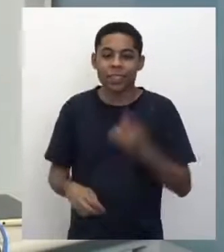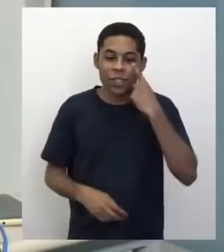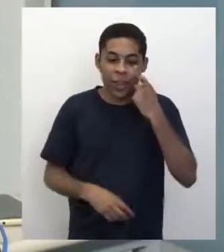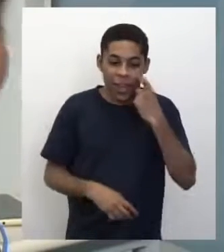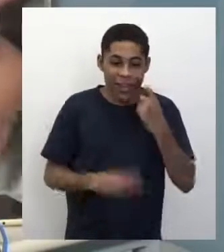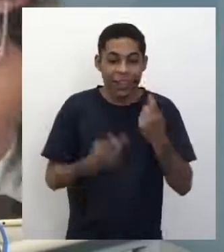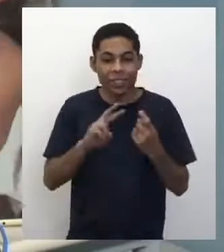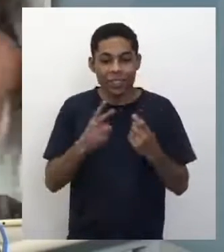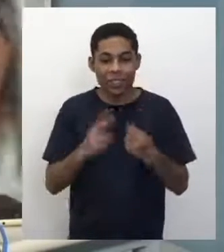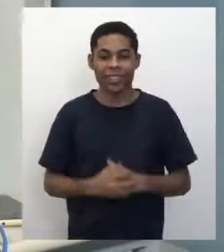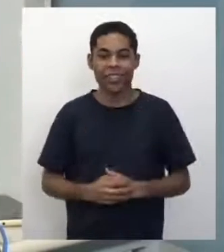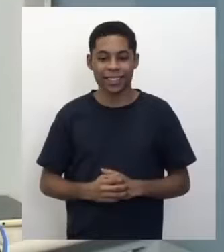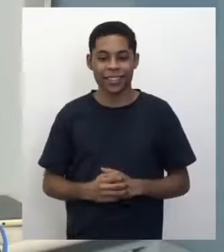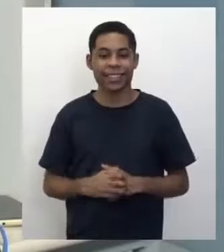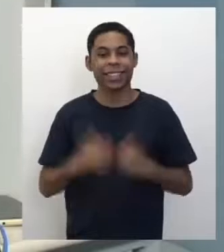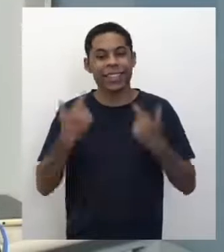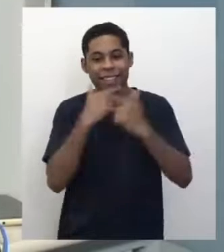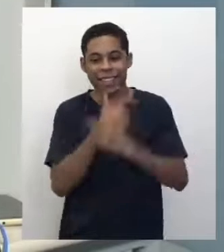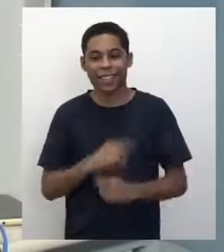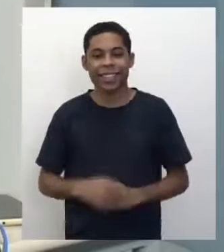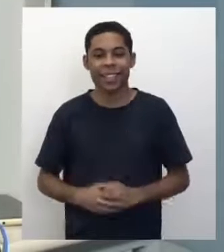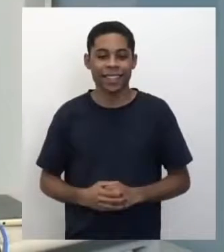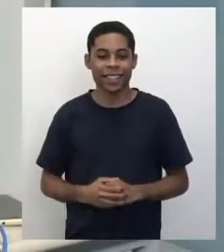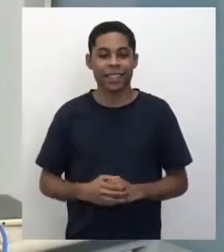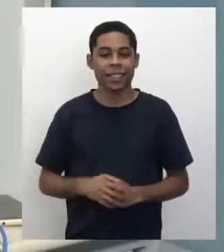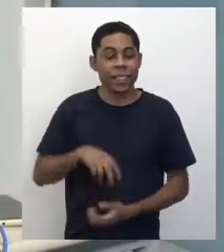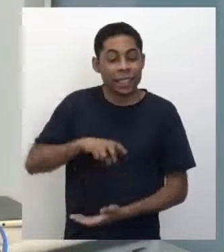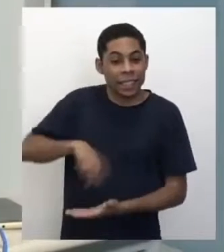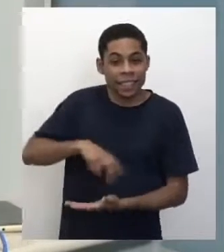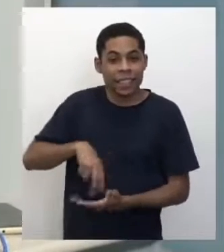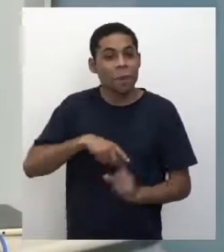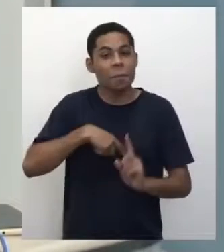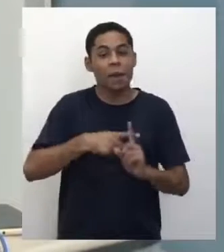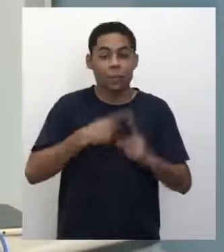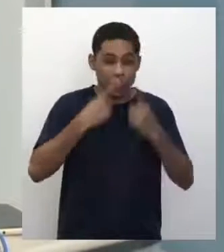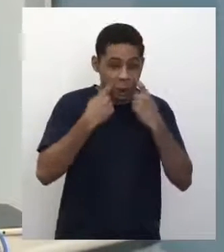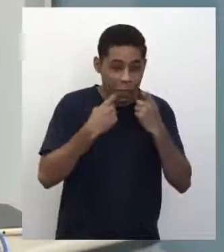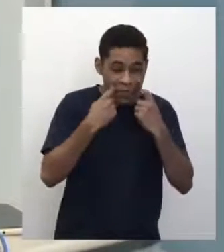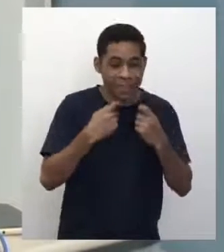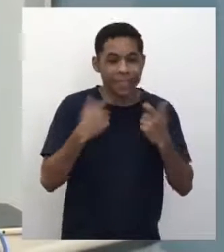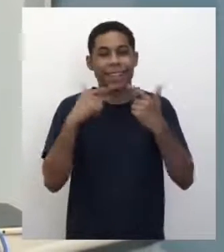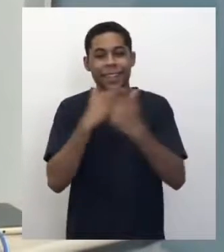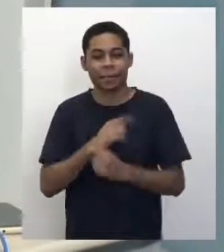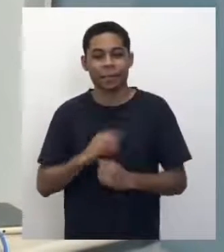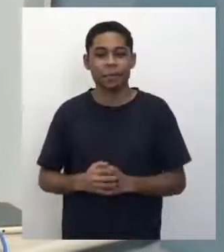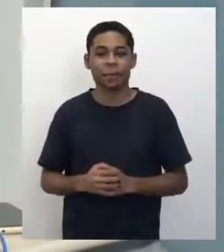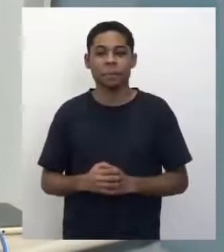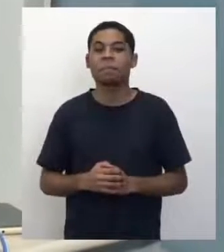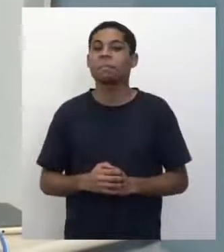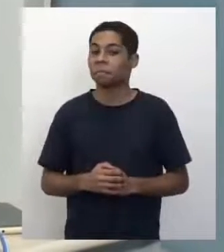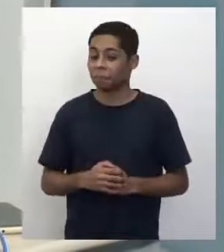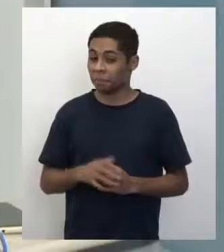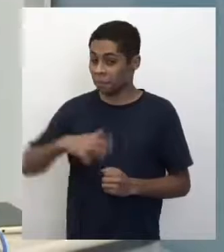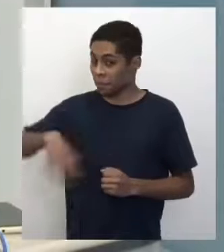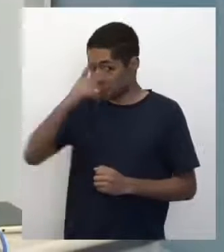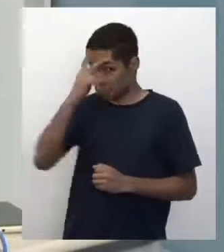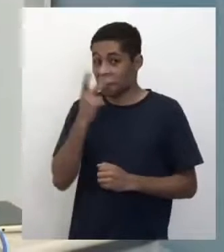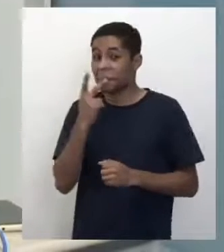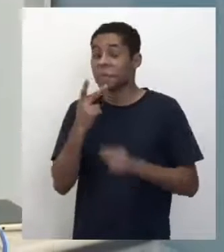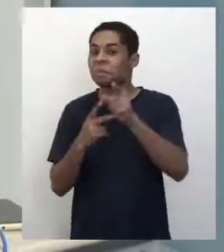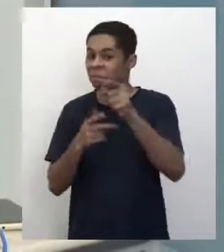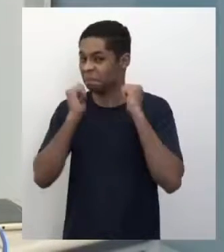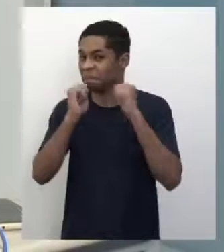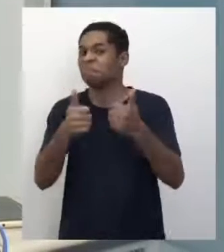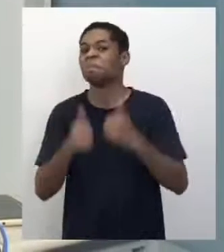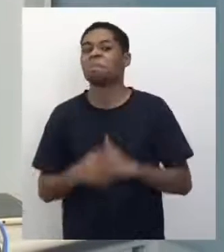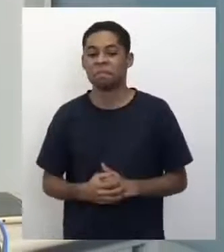Dançando. E aí, dançando e chorando. Ó, o pessoal tá falando que você arrasa. Dançando porque